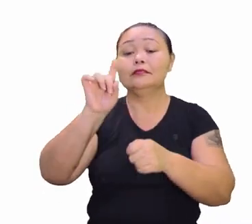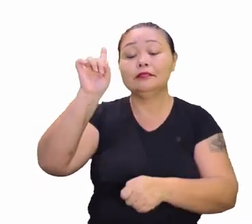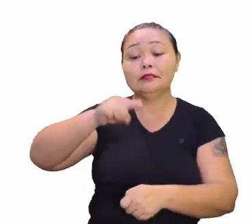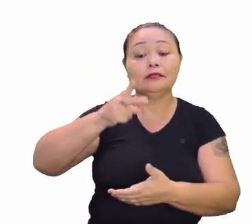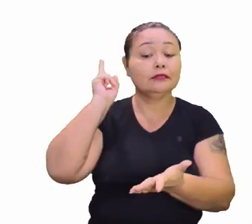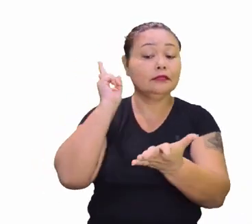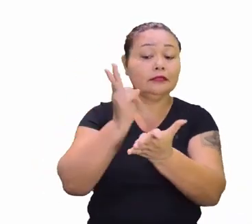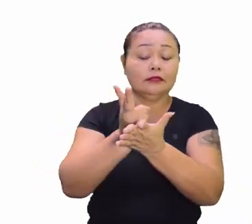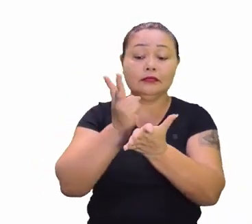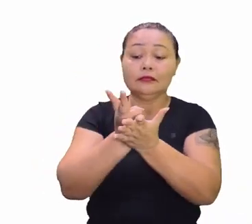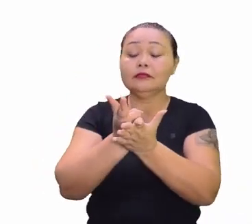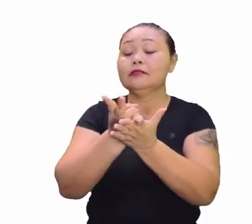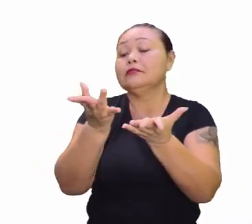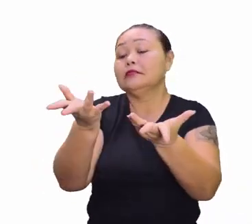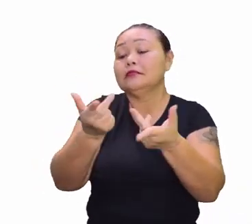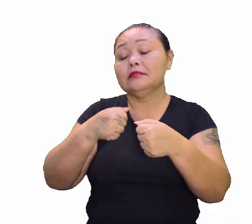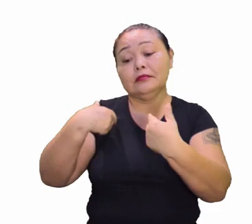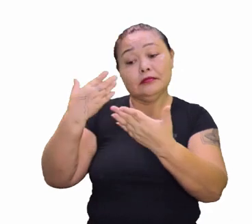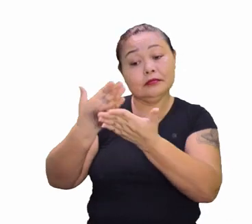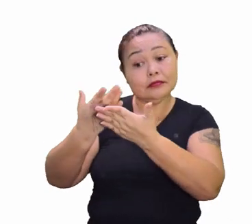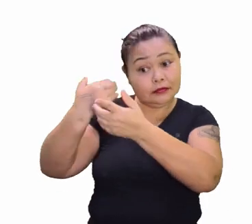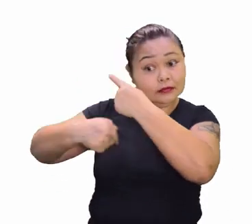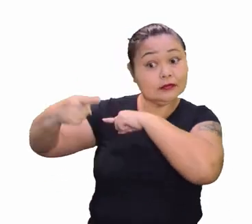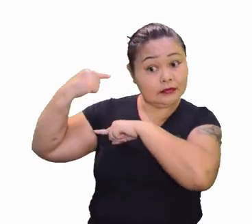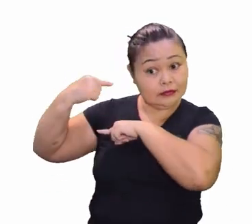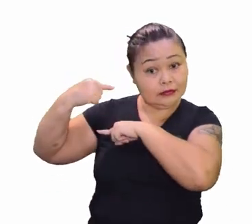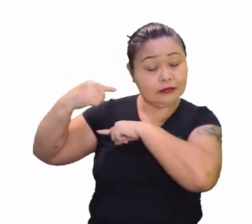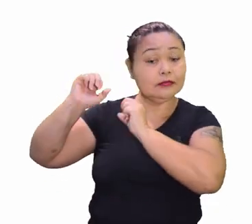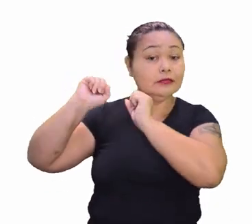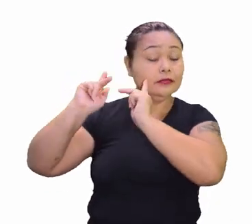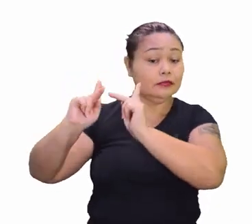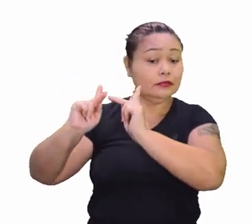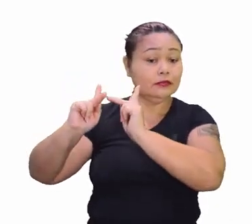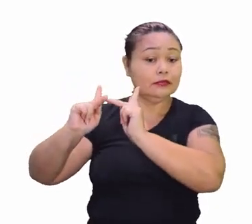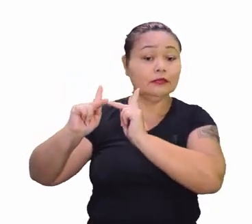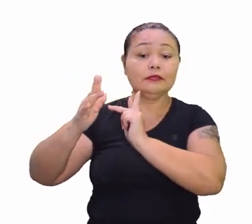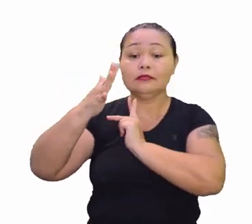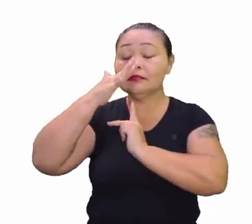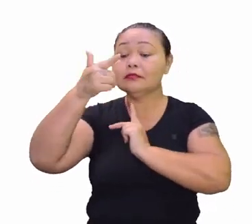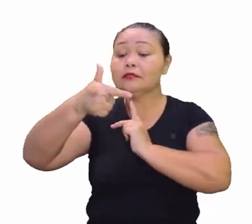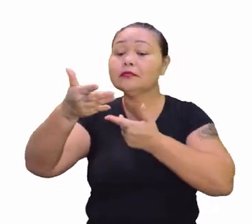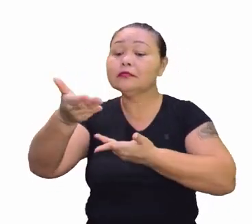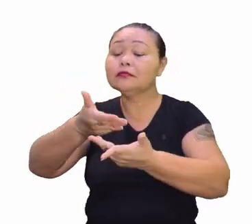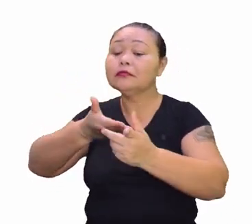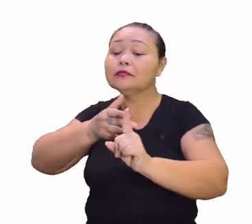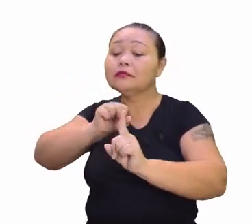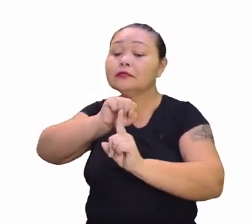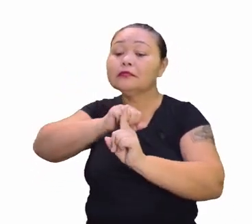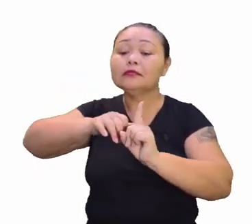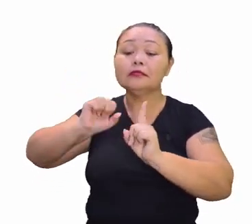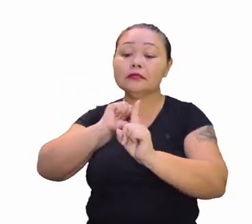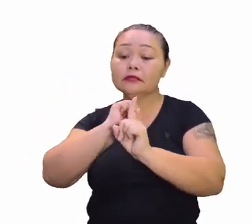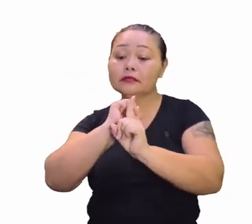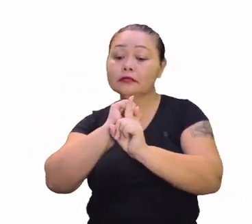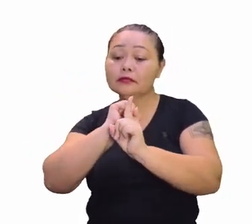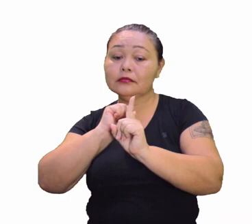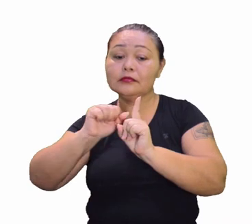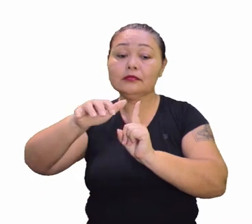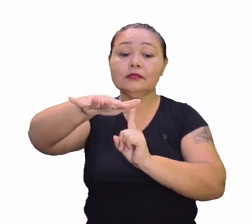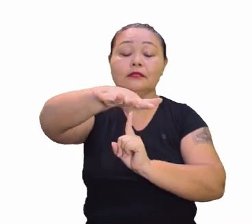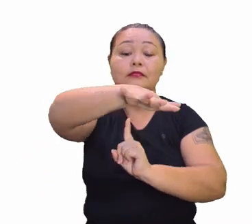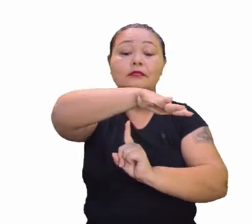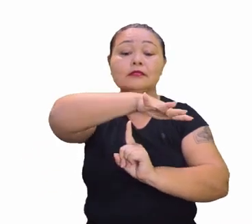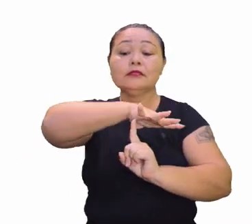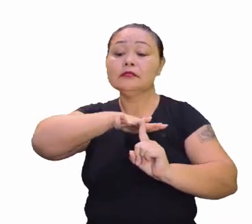é a mesma habilidade da aula passada, ok? Reconhecer interações